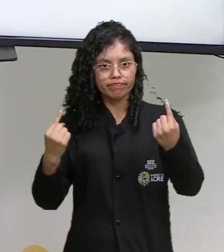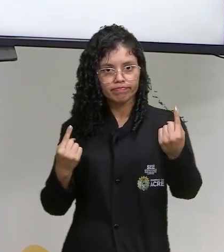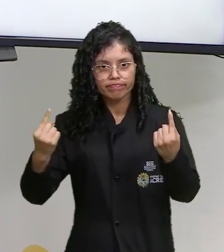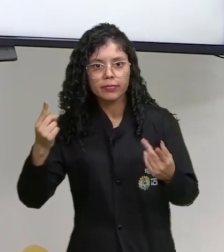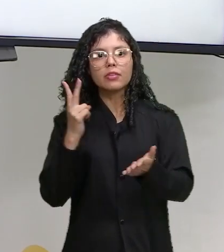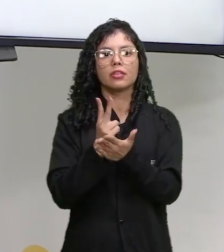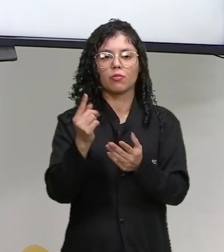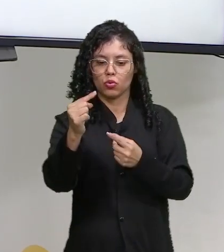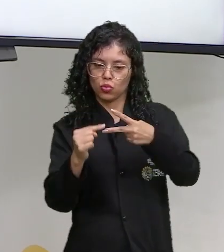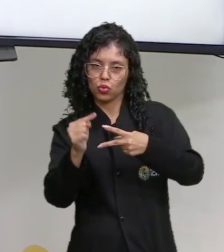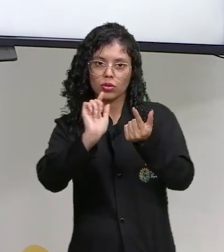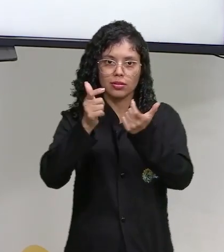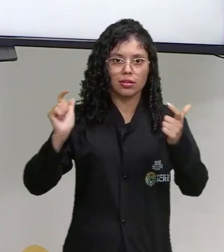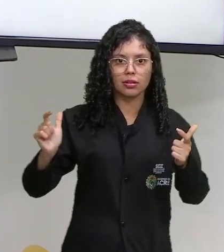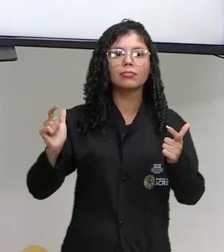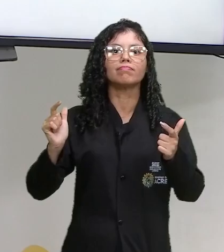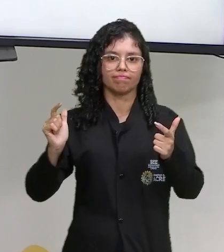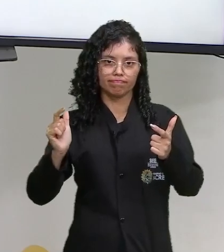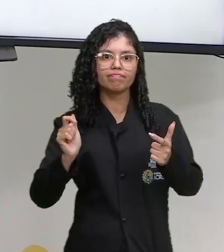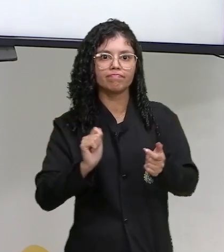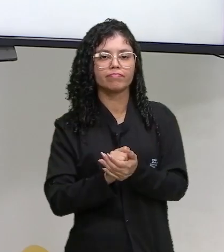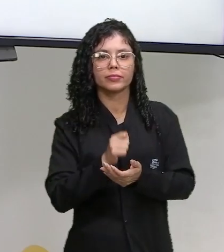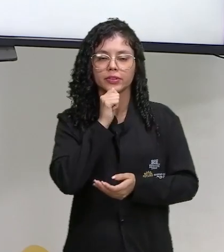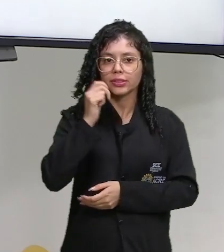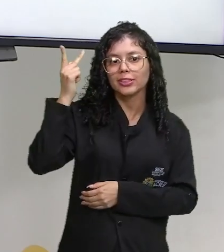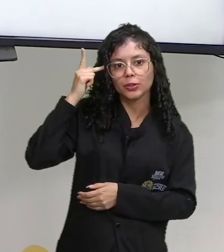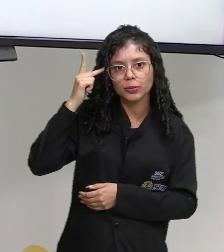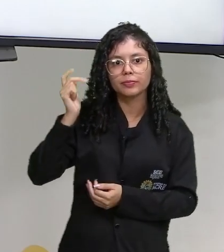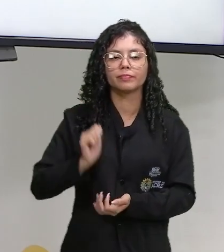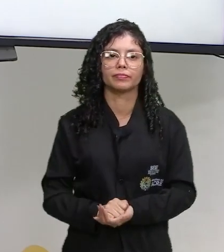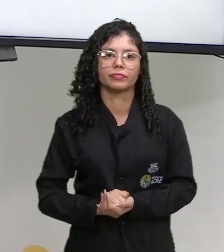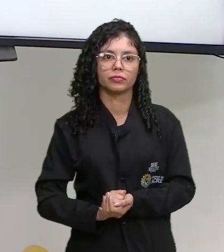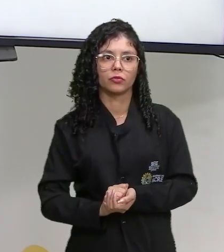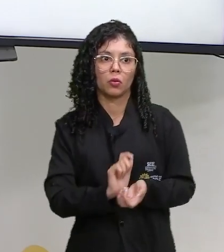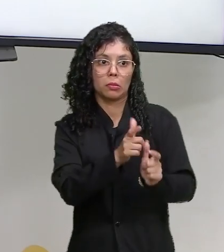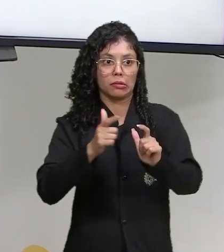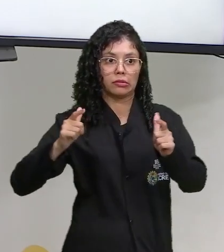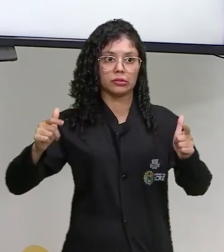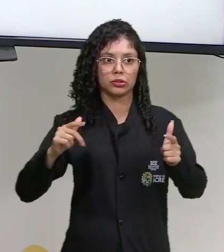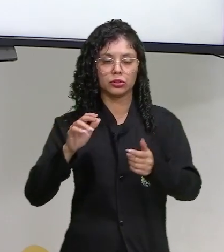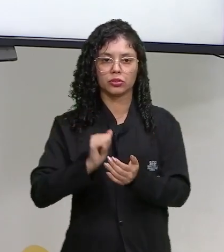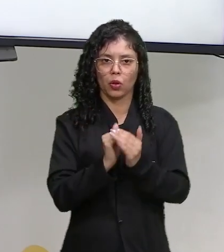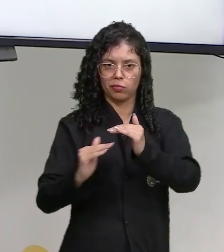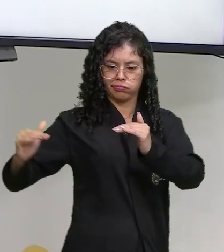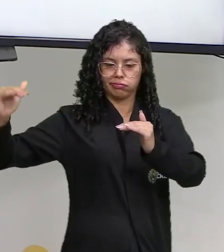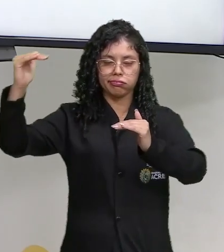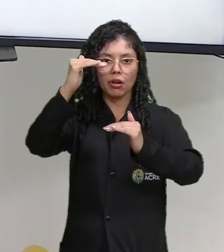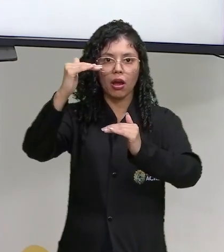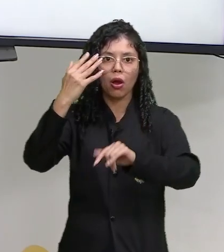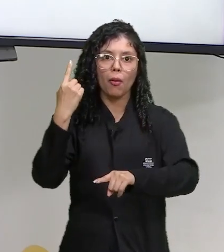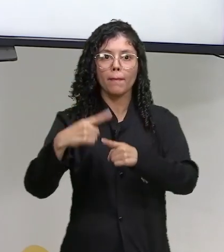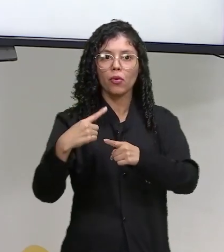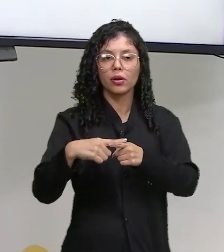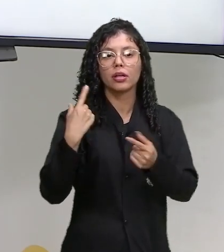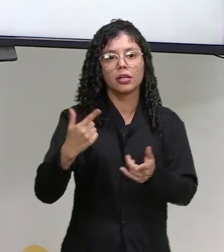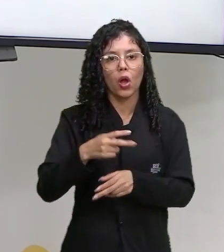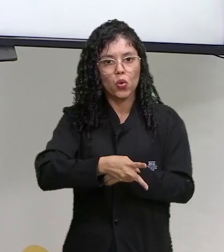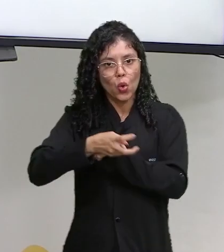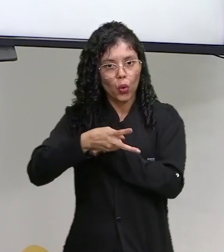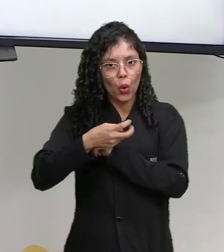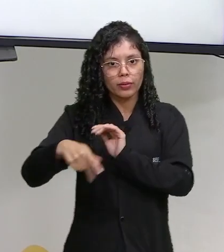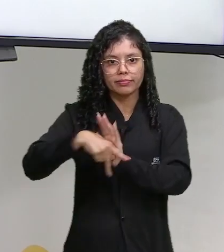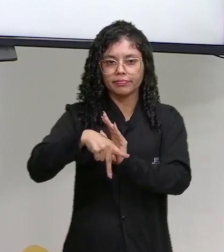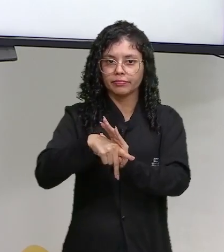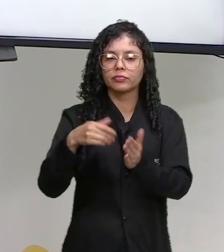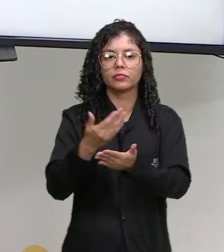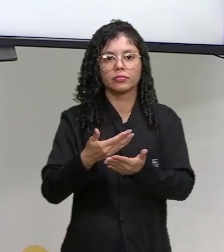na mão desses dois grandes colégios eleitorais, que era São Paulo. São Paulo, uma grande potência, principalmente por conta da extração, né, do